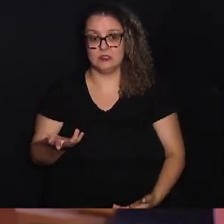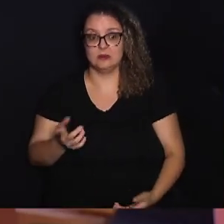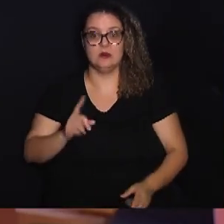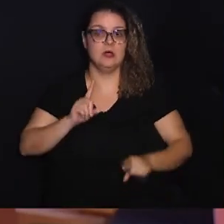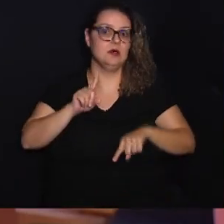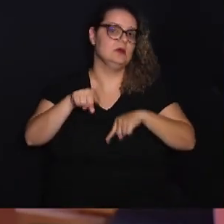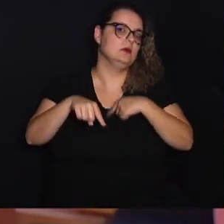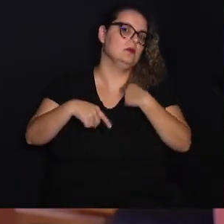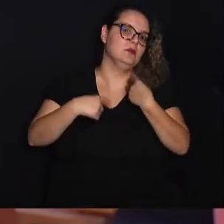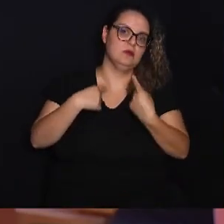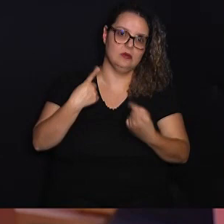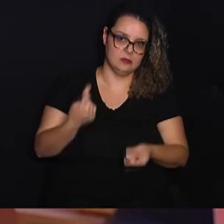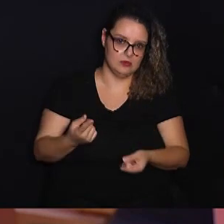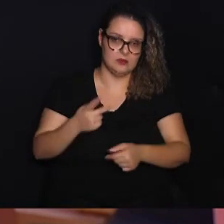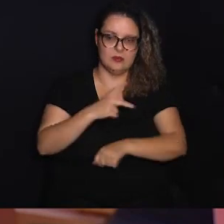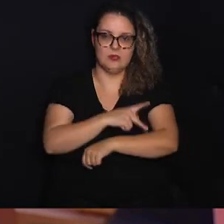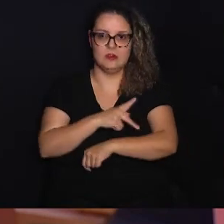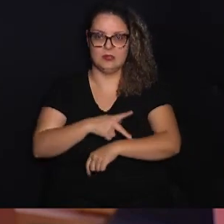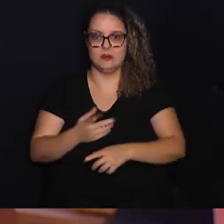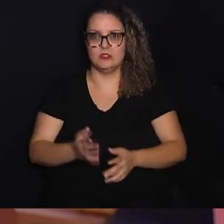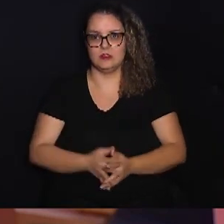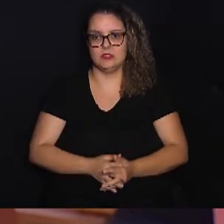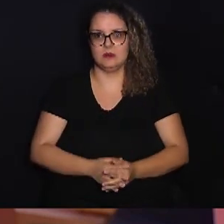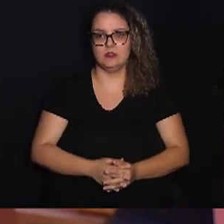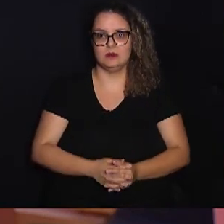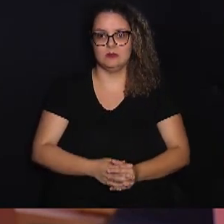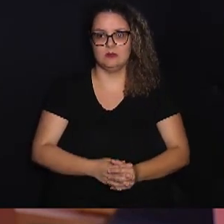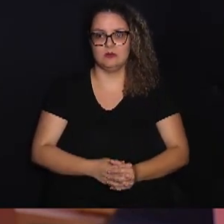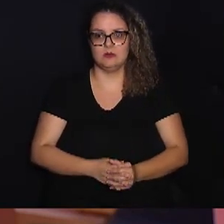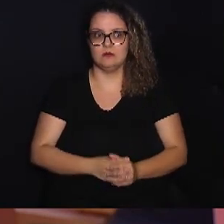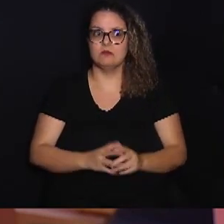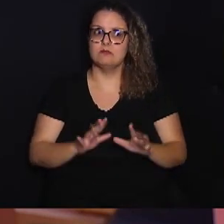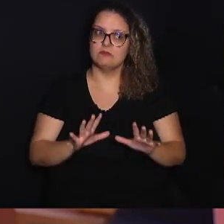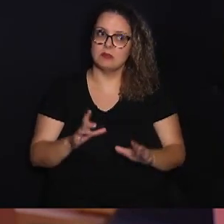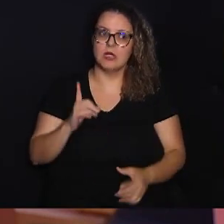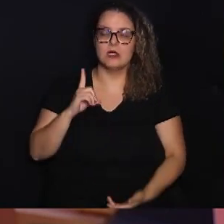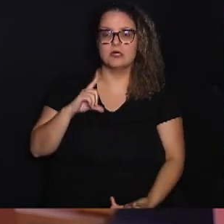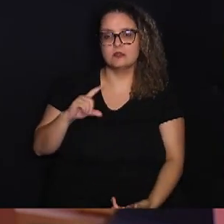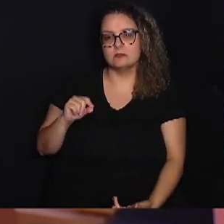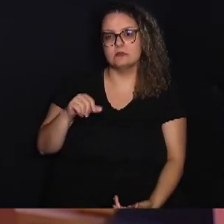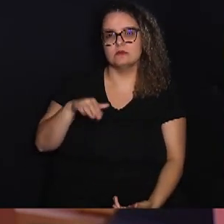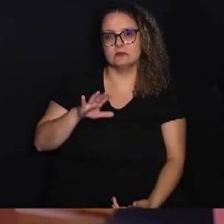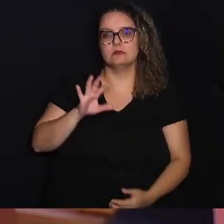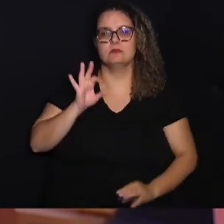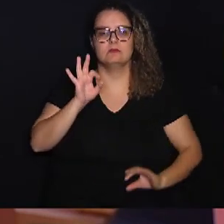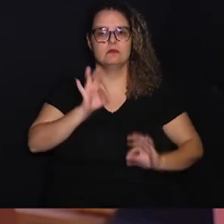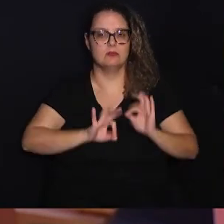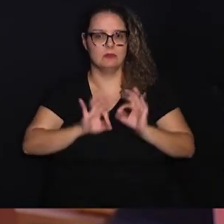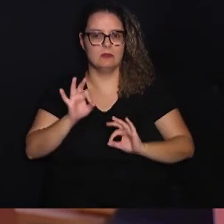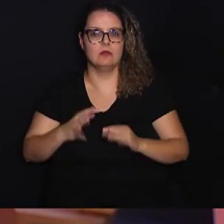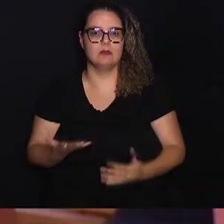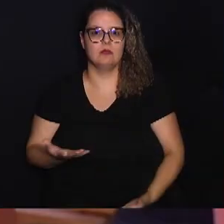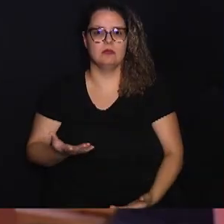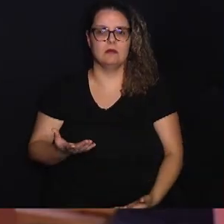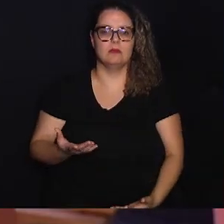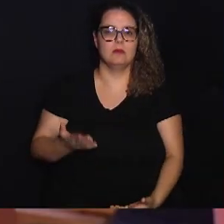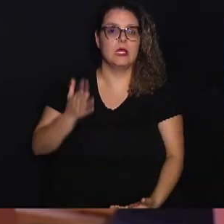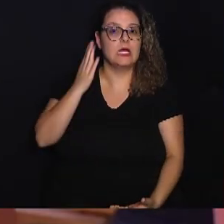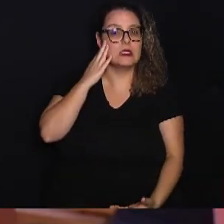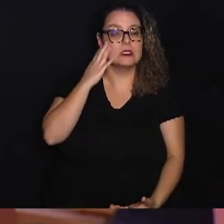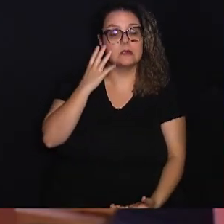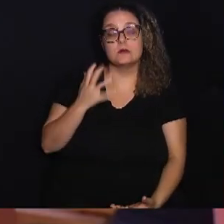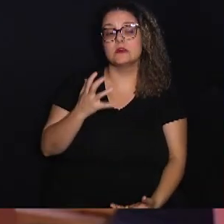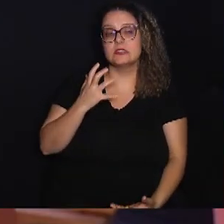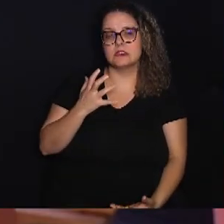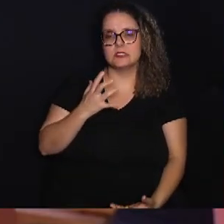outra pedagogia, né? Mas eles saem mais preparados. Eles sabem o que eles querem,